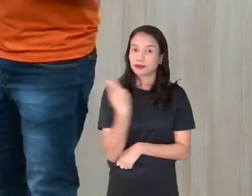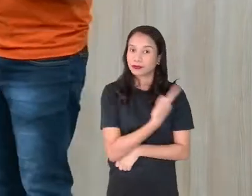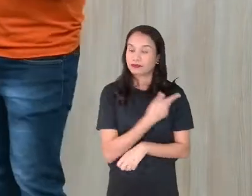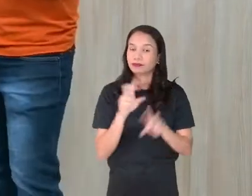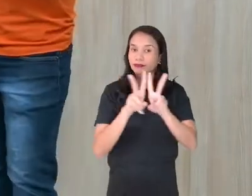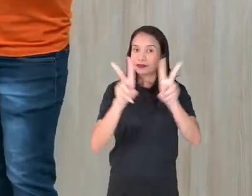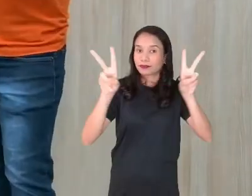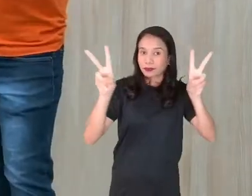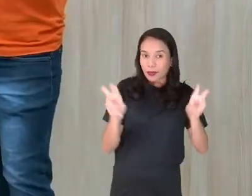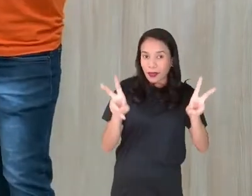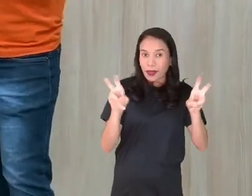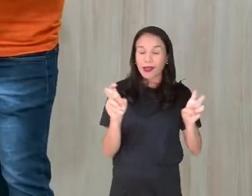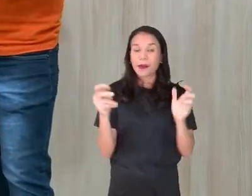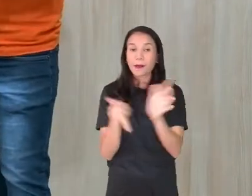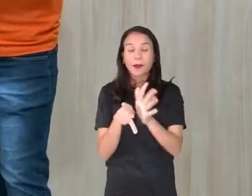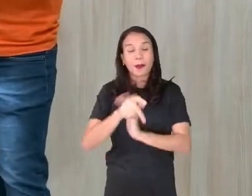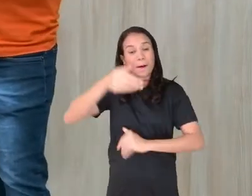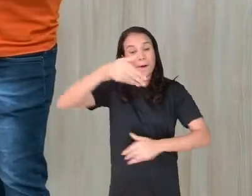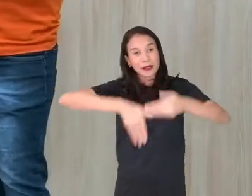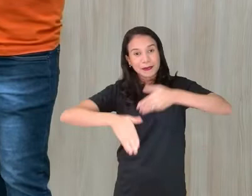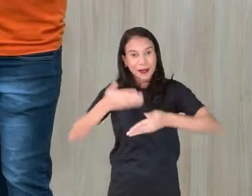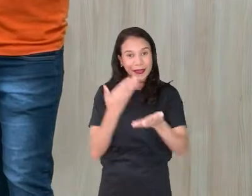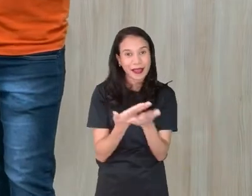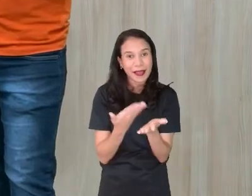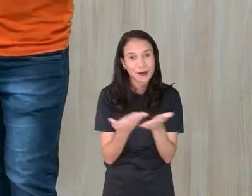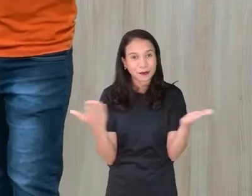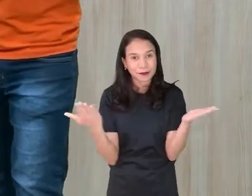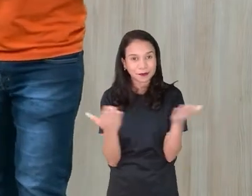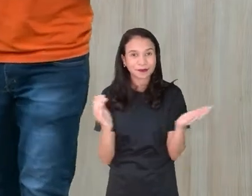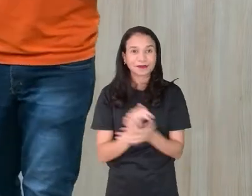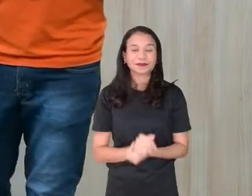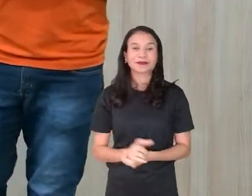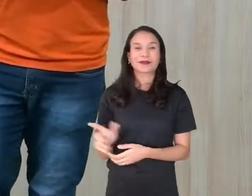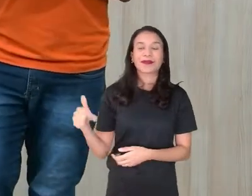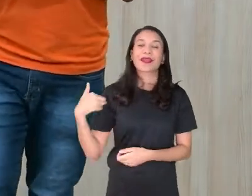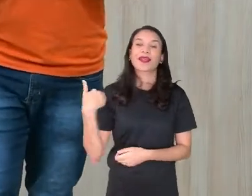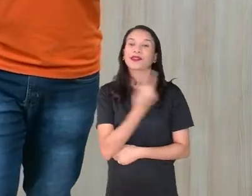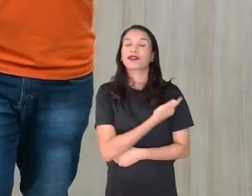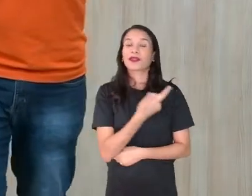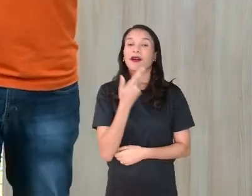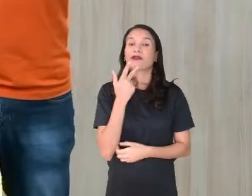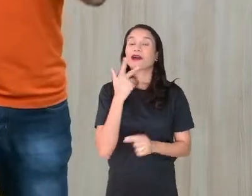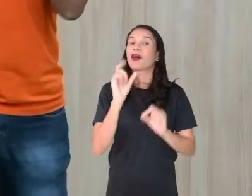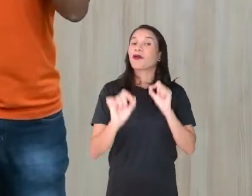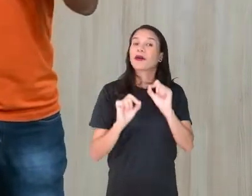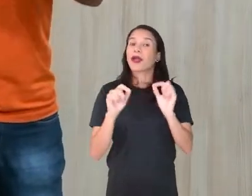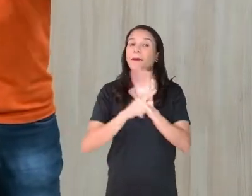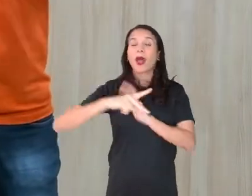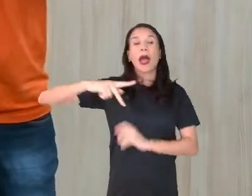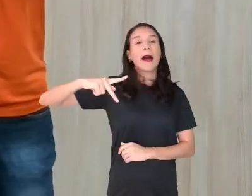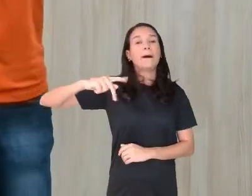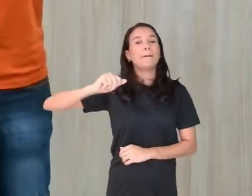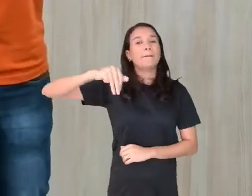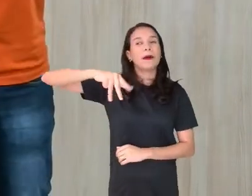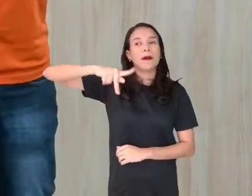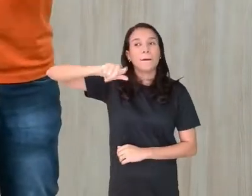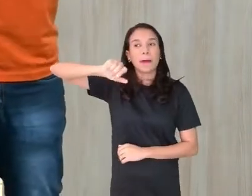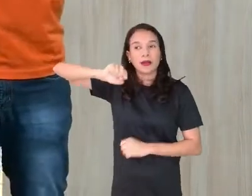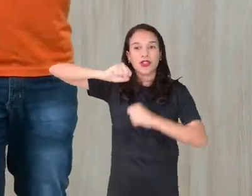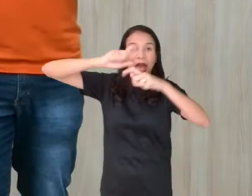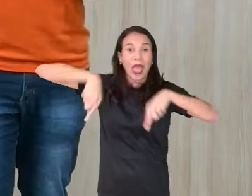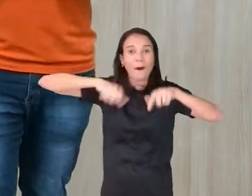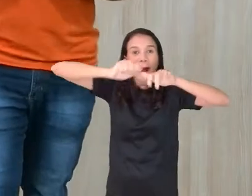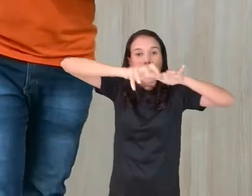Sobre ele vai participar da nossa aula. Então, nós, como nós falamos, né? Os Pampas são uma planície,